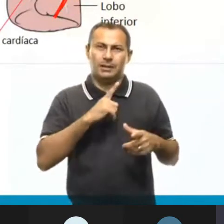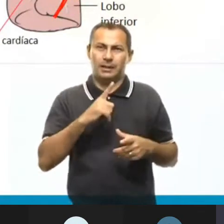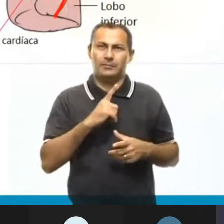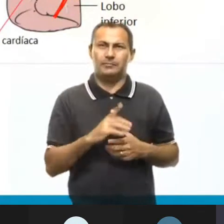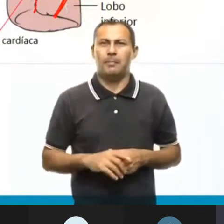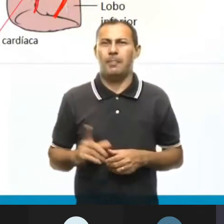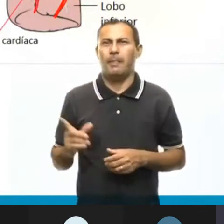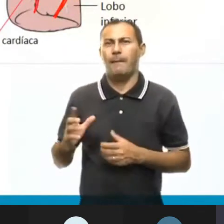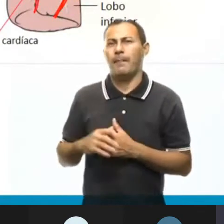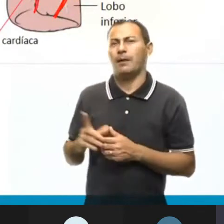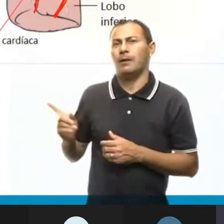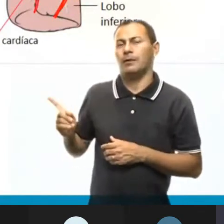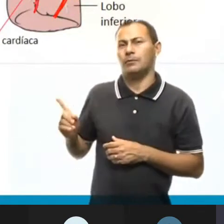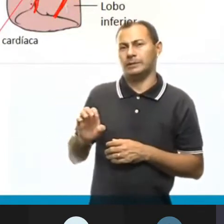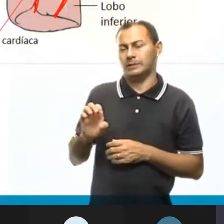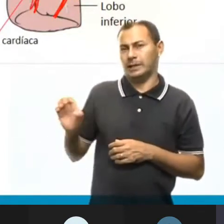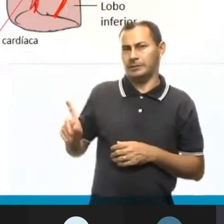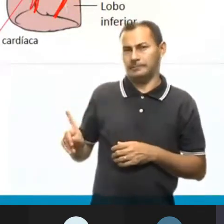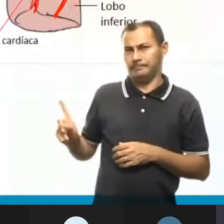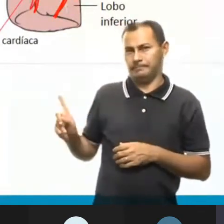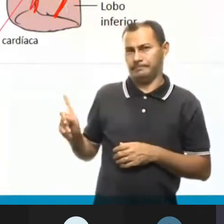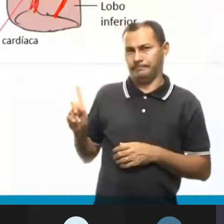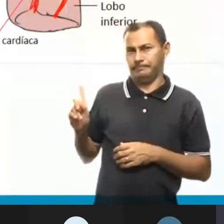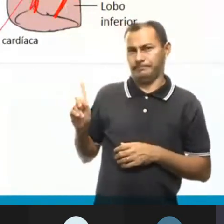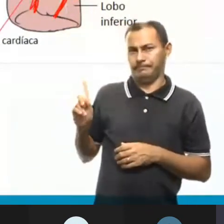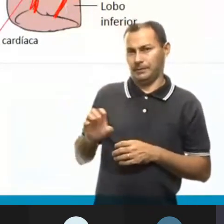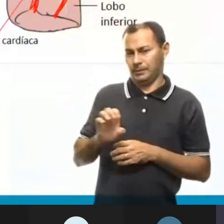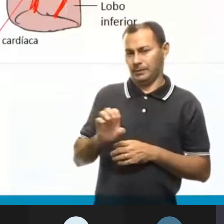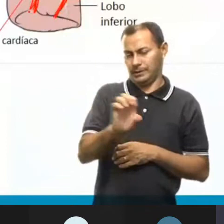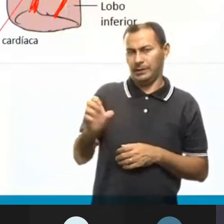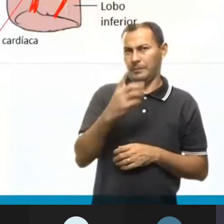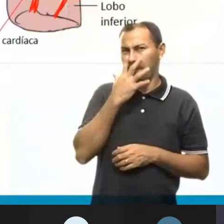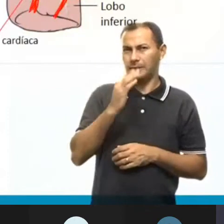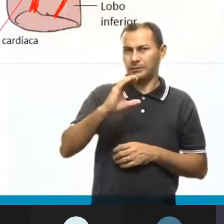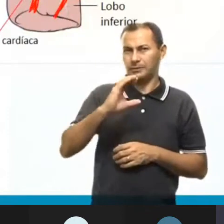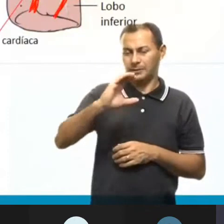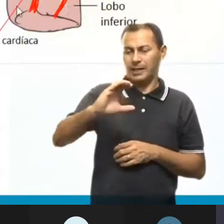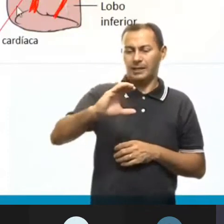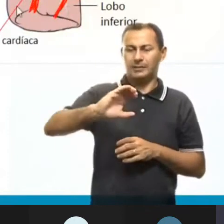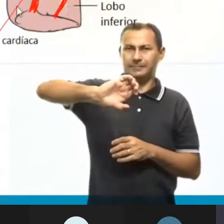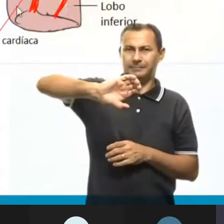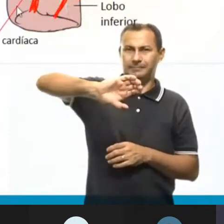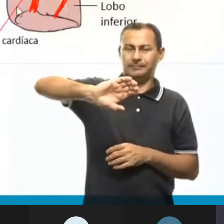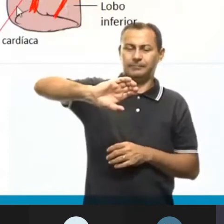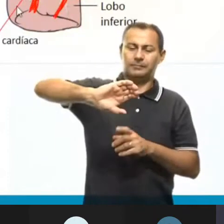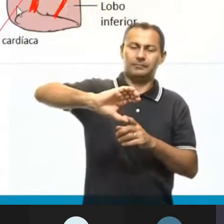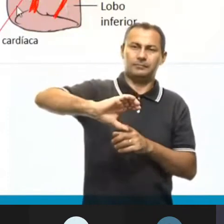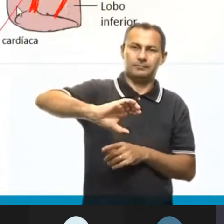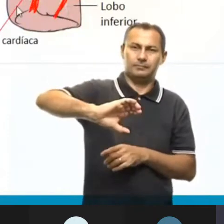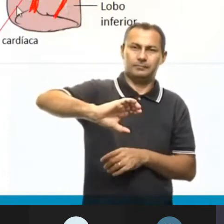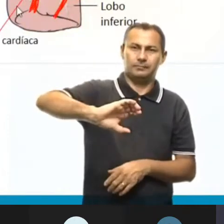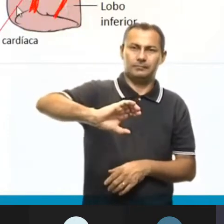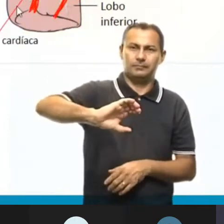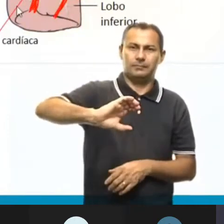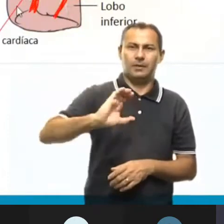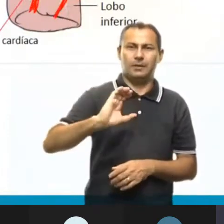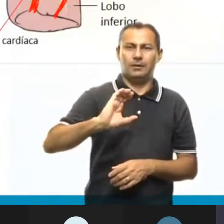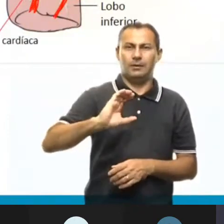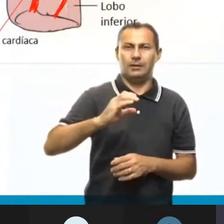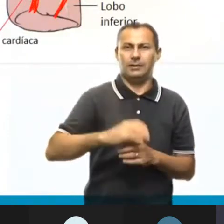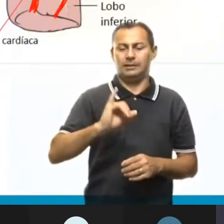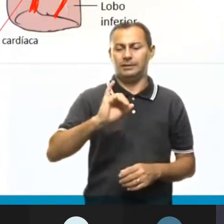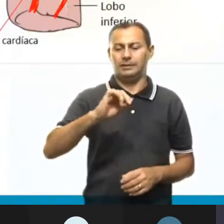ele tem essa região aqui, ó, né? Parece um Czinho aqui invertido, que nós chamamos de